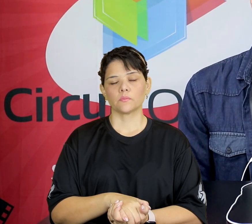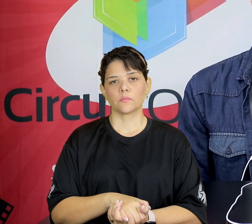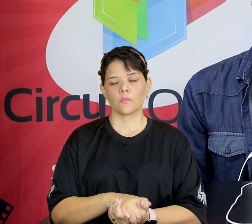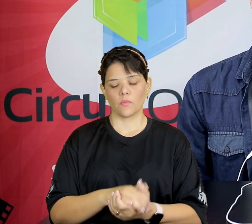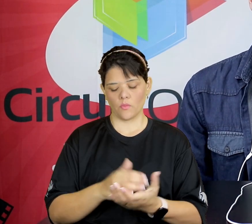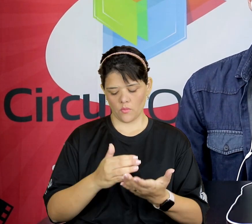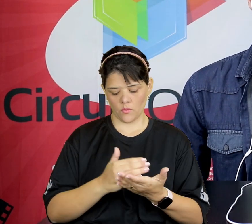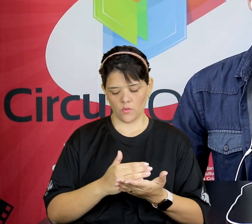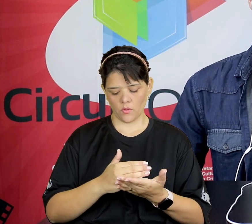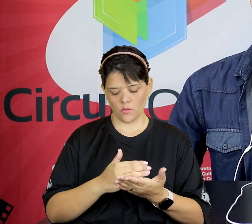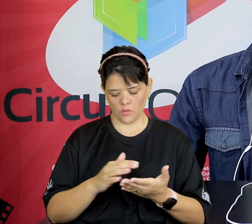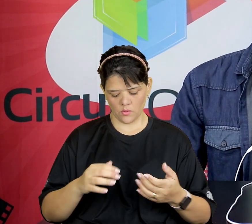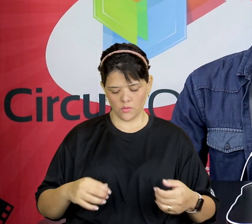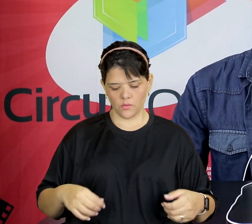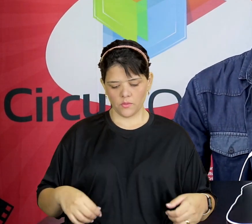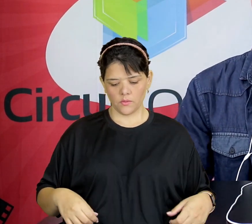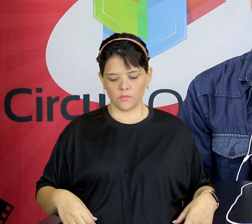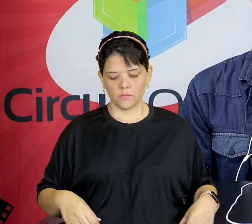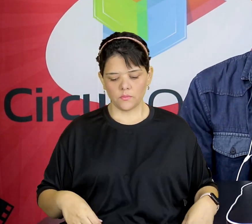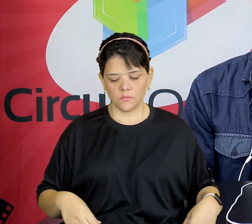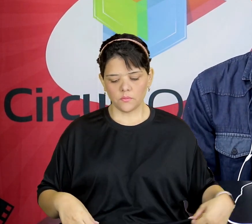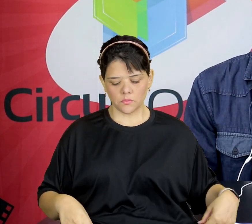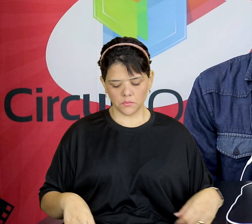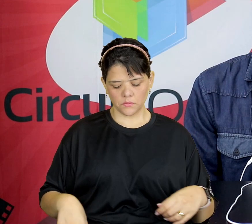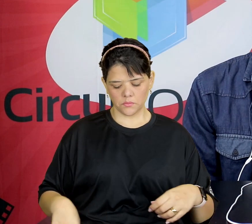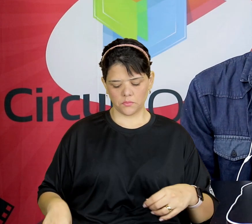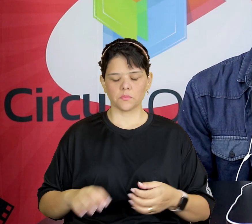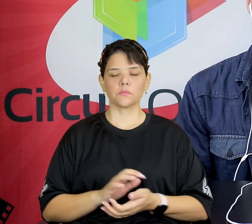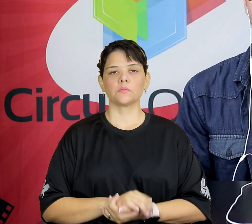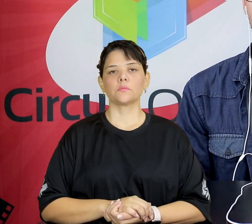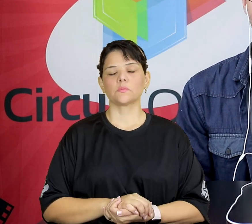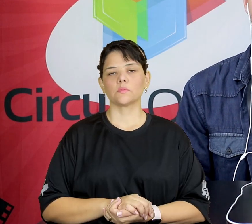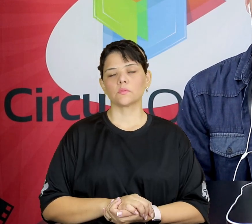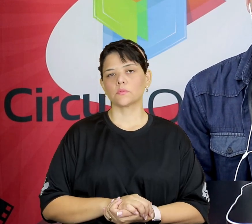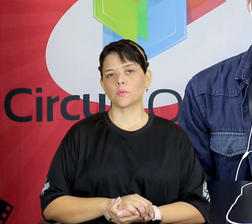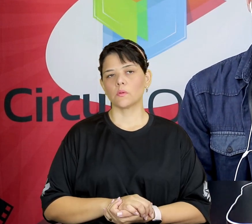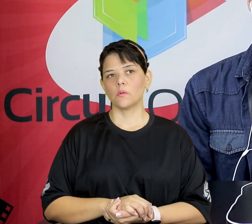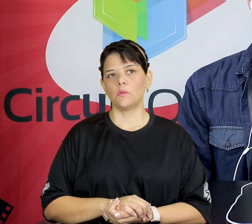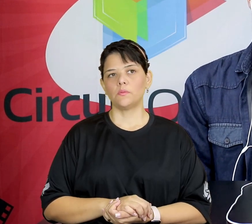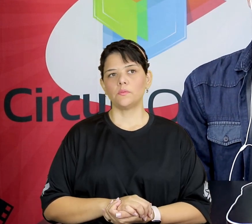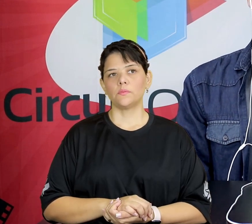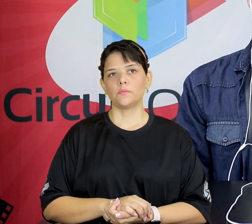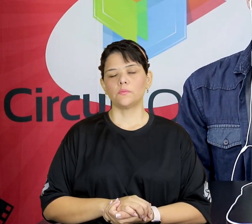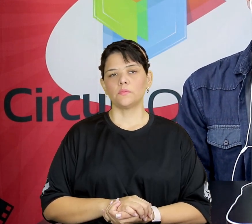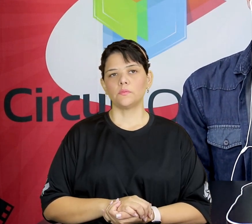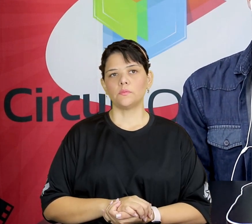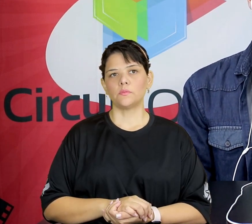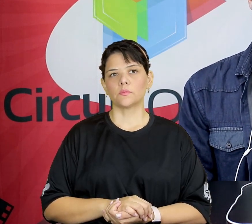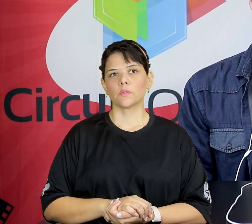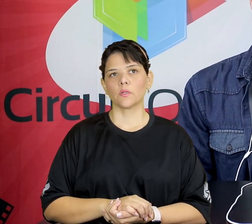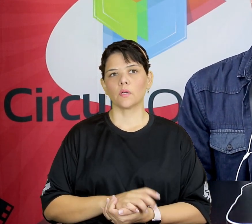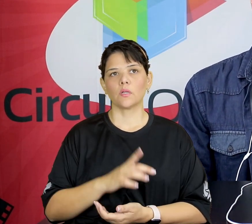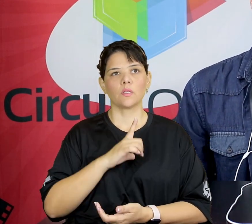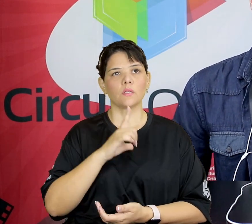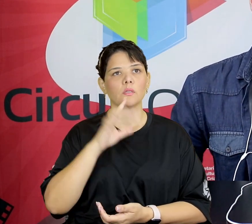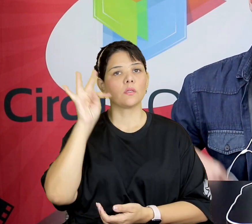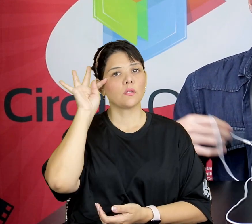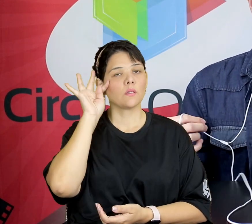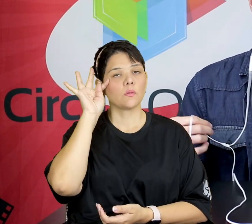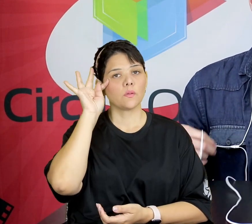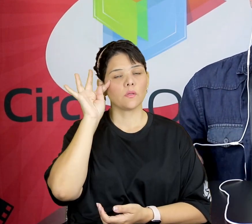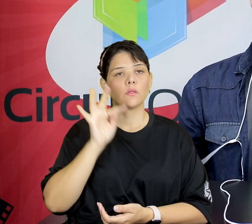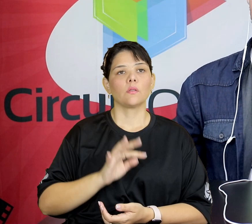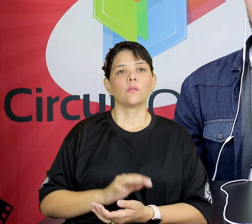Começando assim, antes da gente abordar qualquer parte teórica, qualquer parte que traga algum